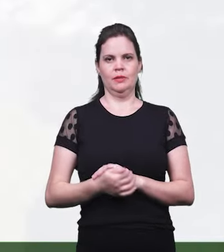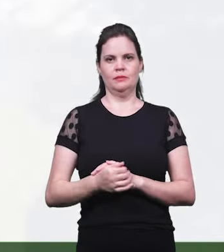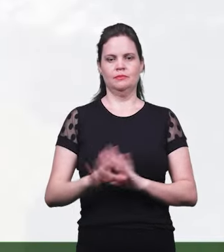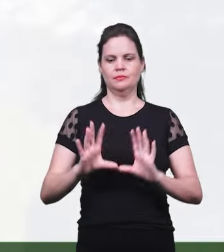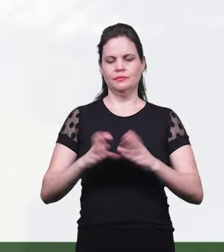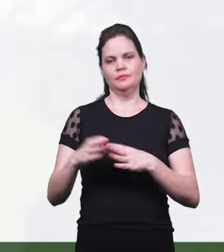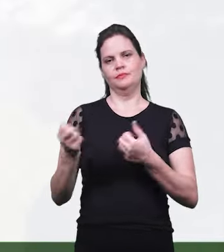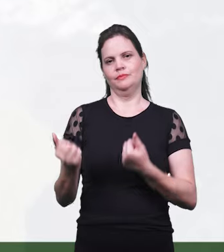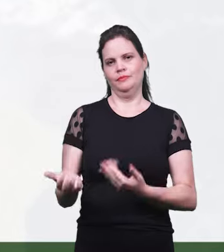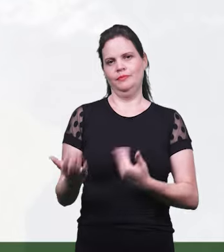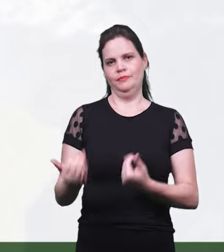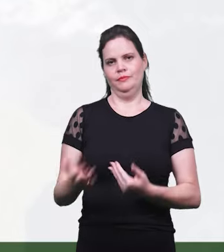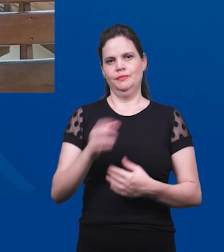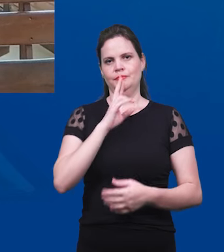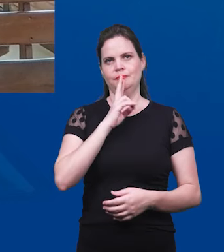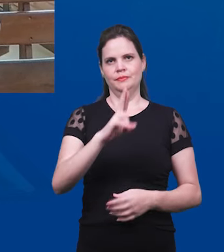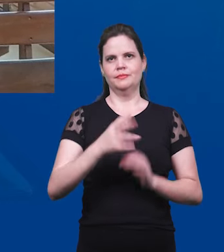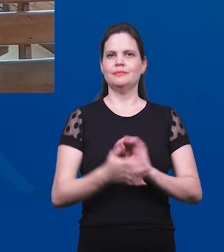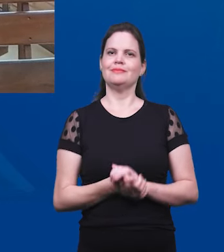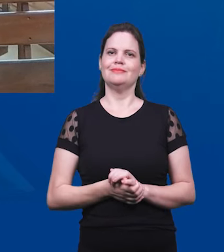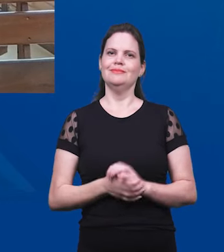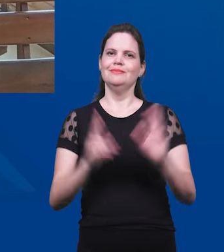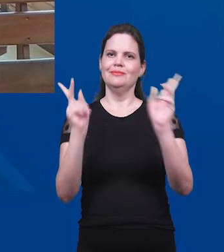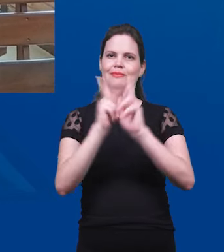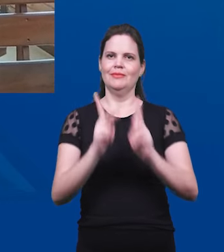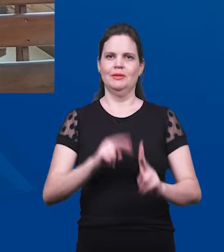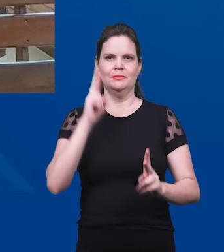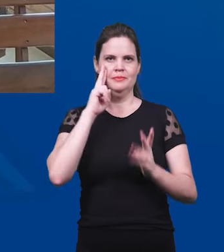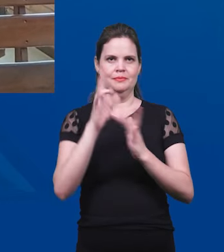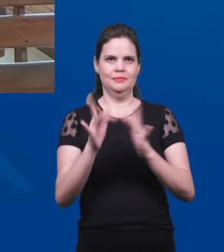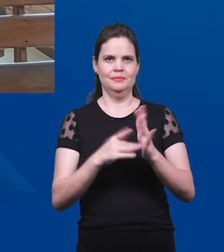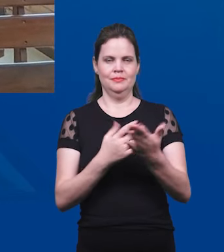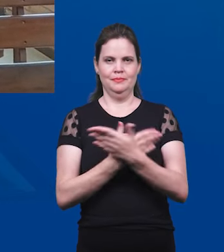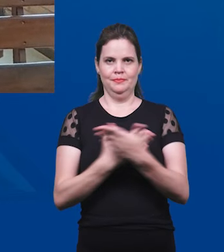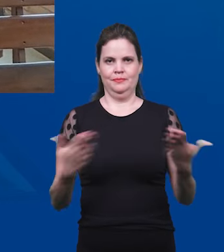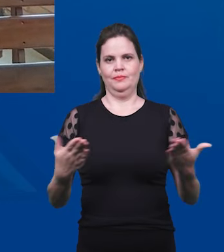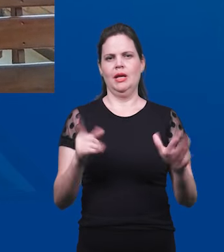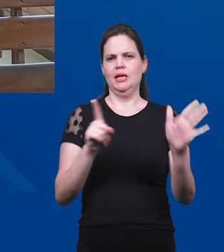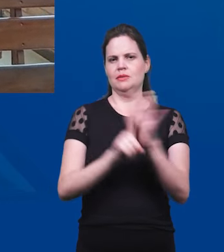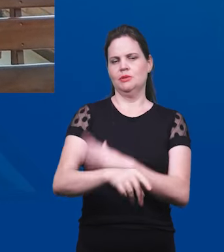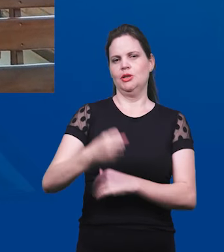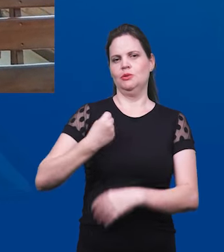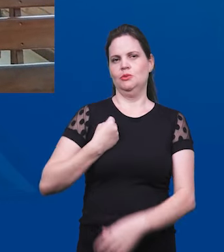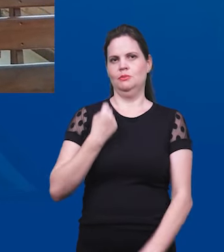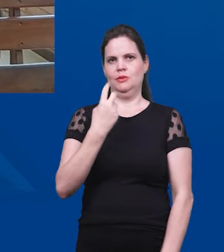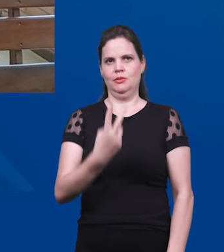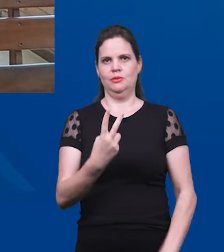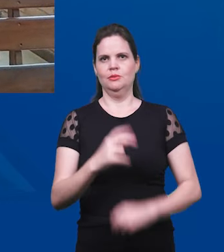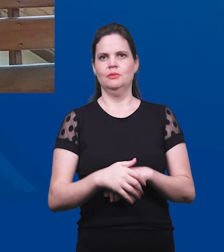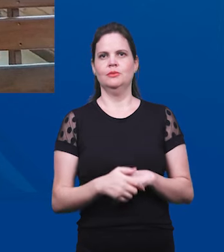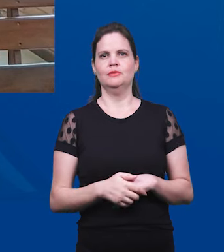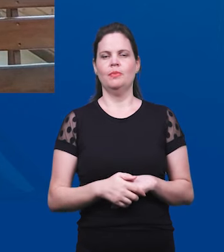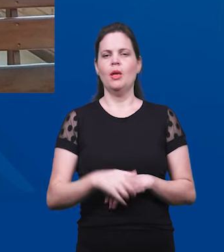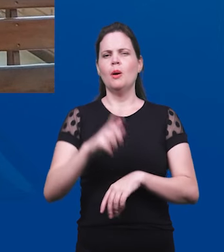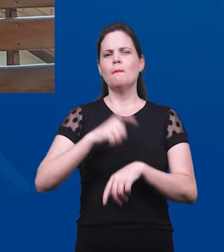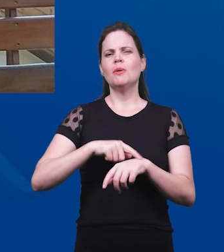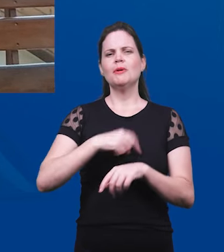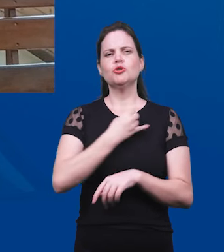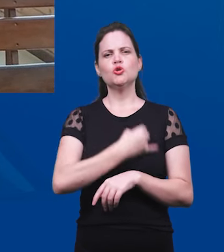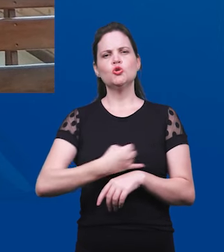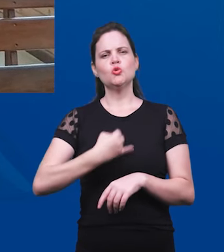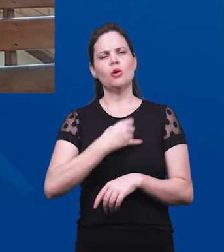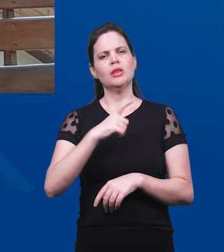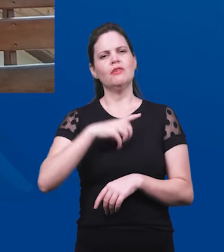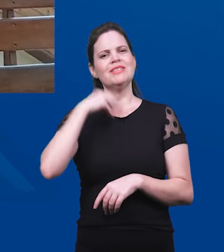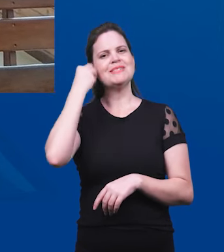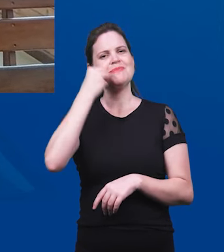igreja dando essa resposta. A paz do Senhor Jesus, respondendo a pergunta de número 2. É o momento em que João teve a experiência